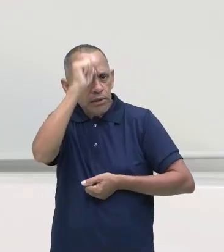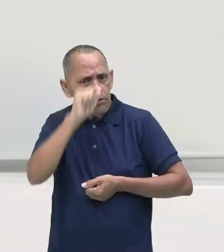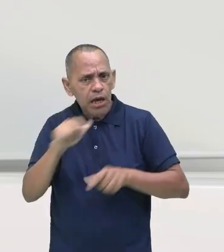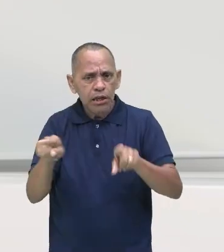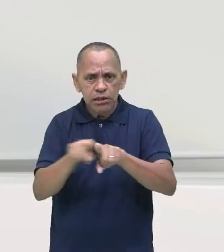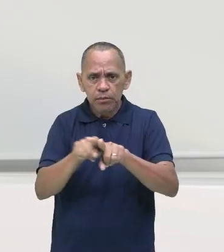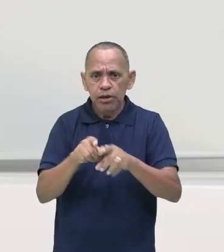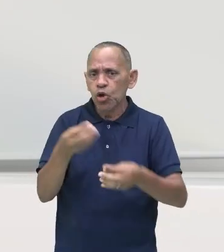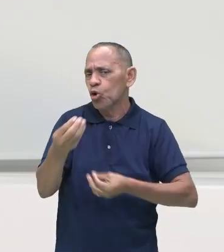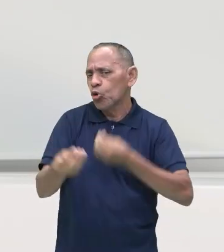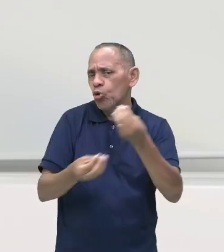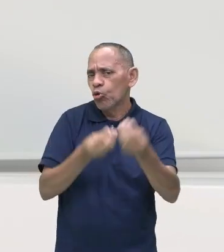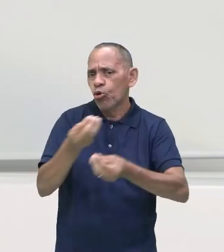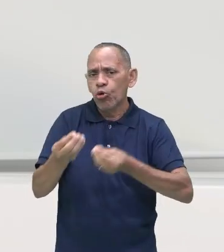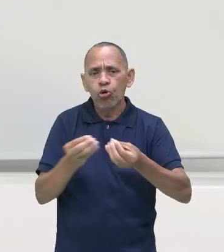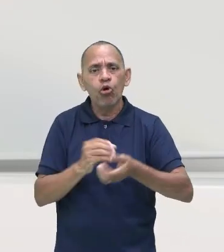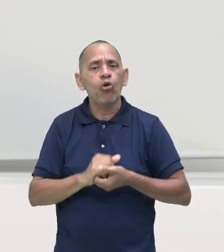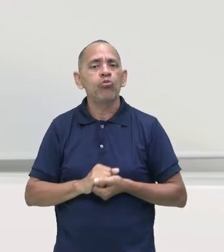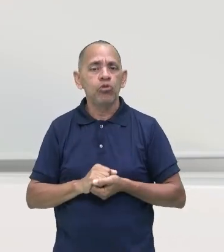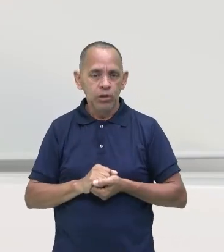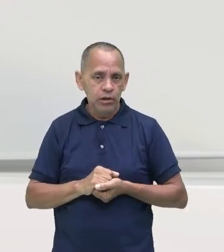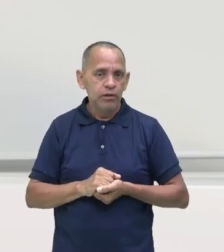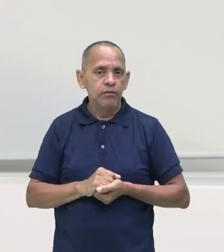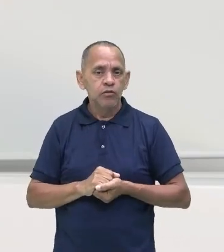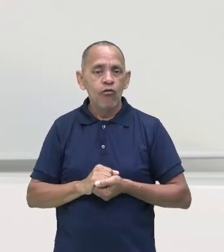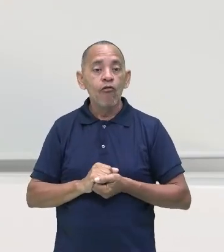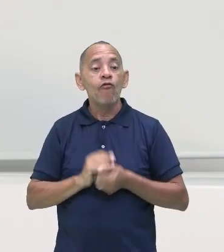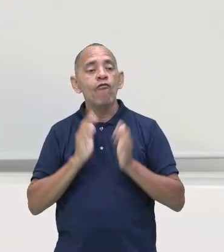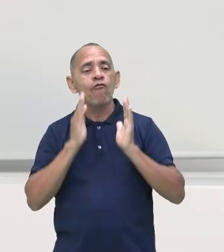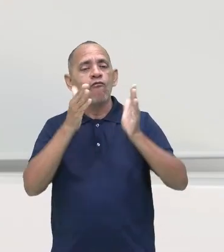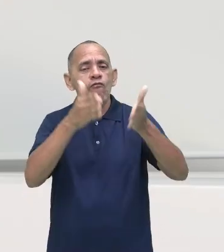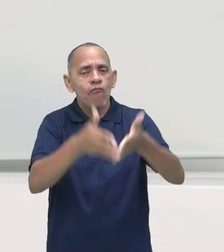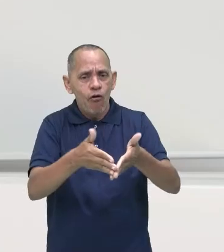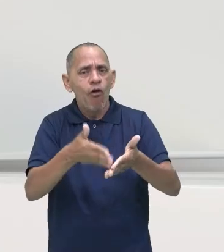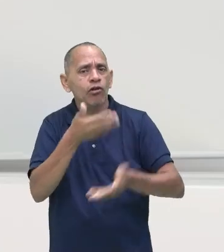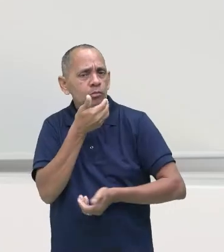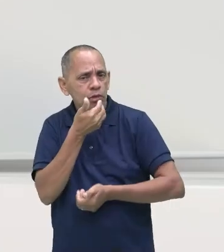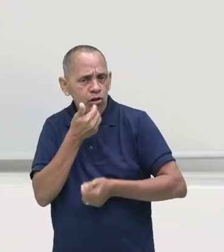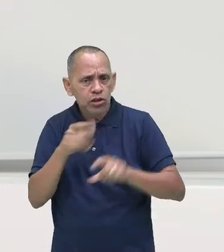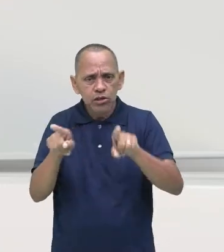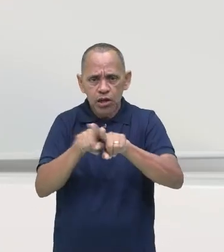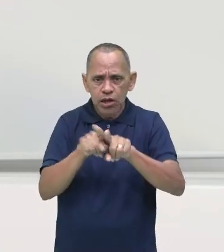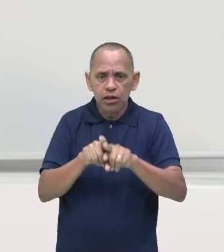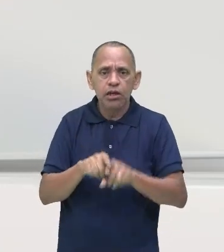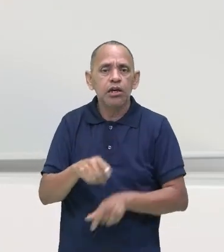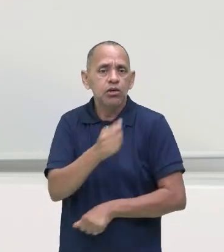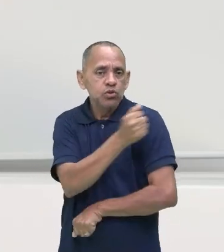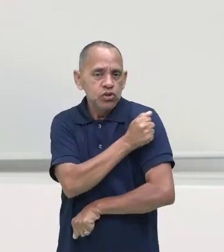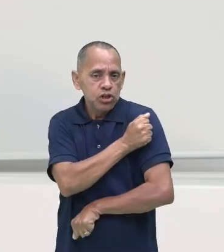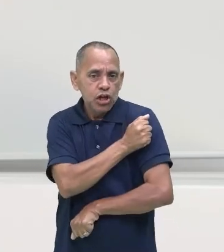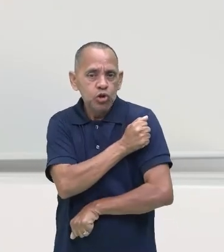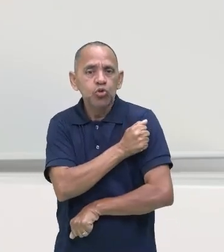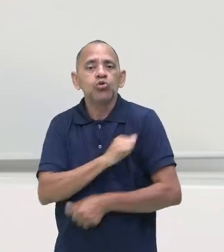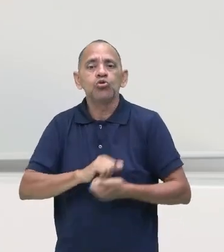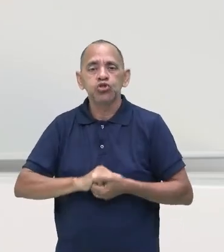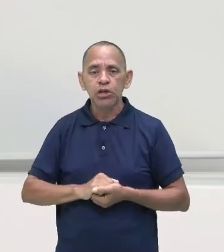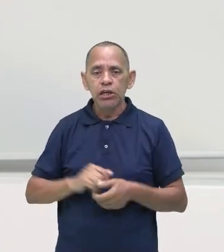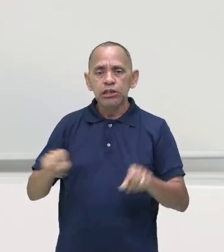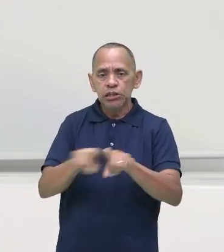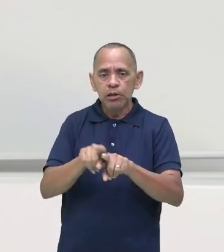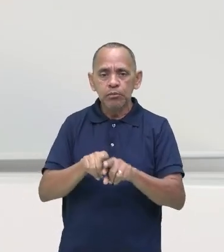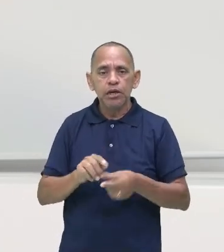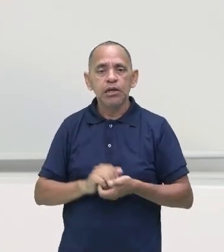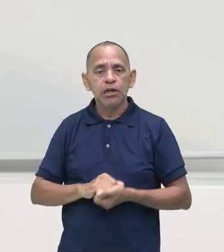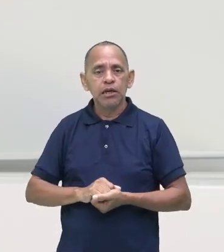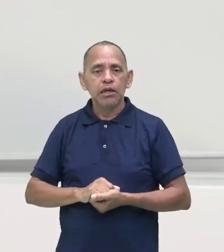de intervenções visando a melhoria dos nossos alunos, das habilidades dos nossos estudantes. Então, professores, estejam